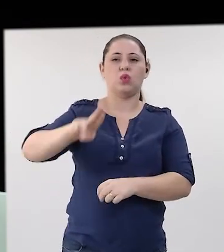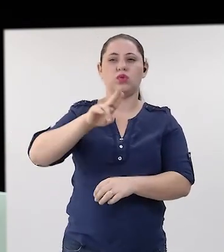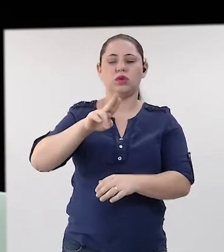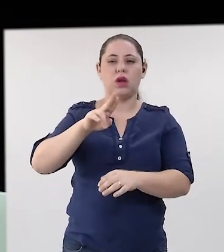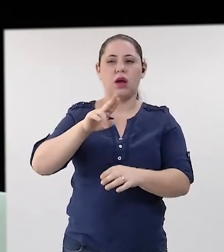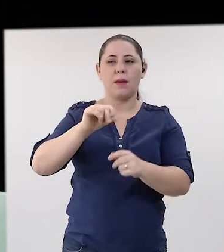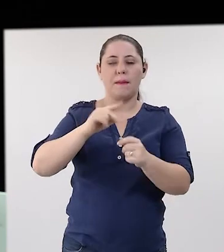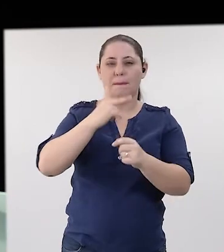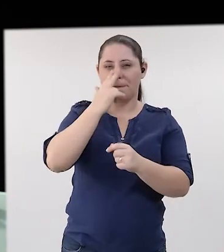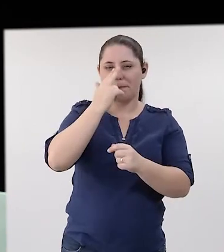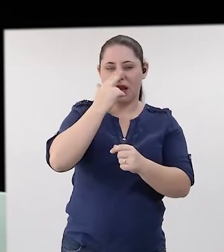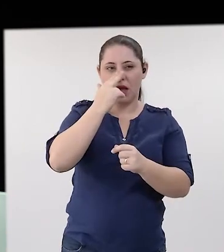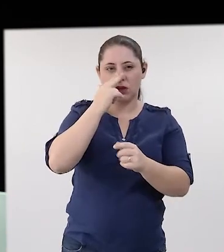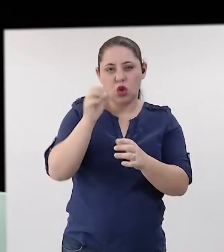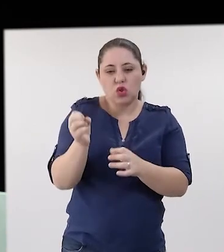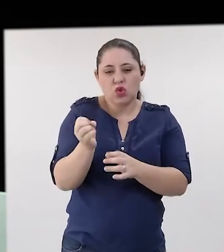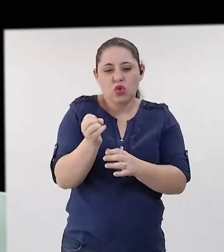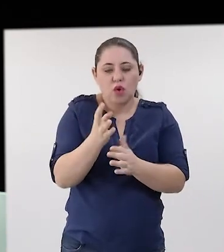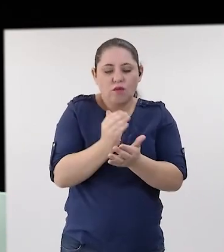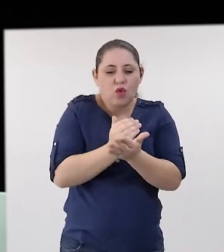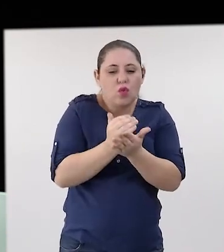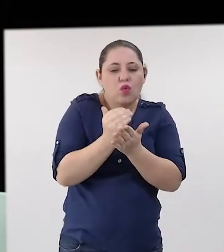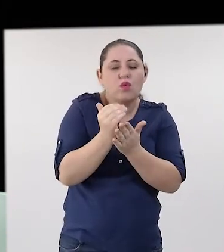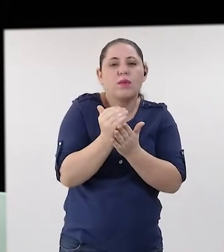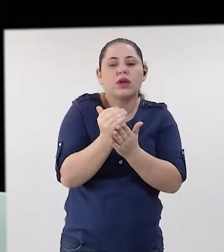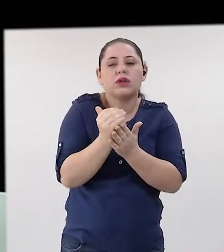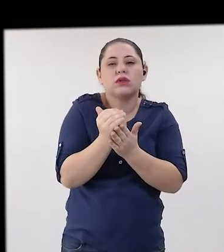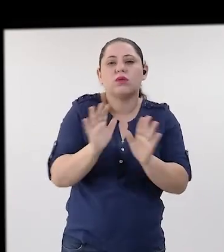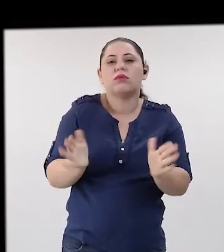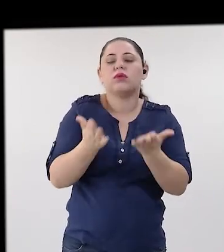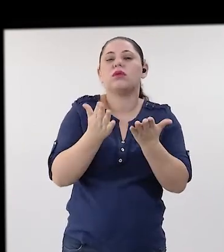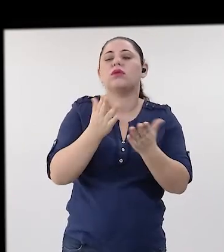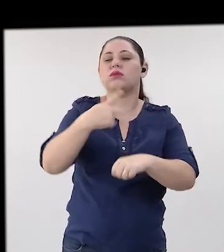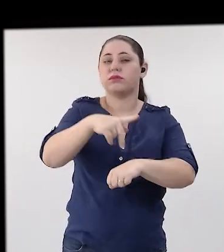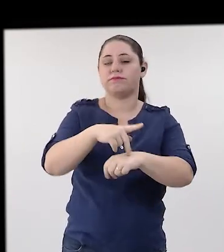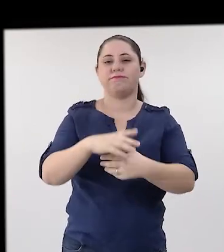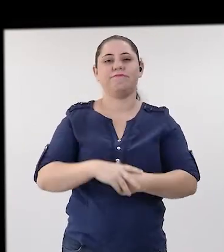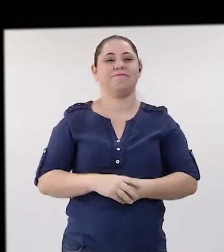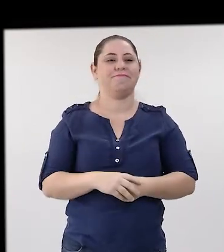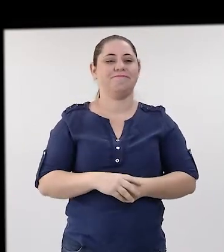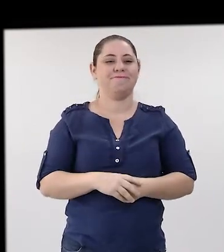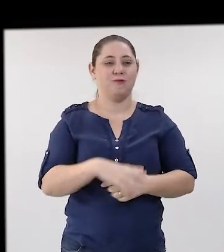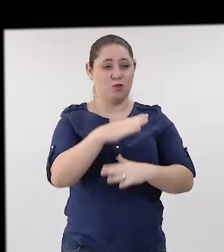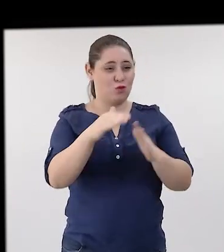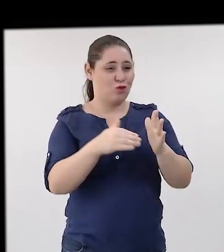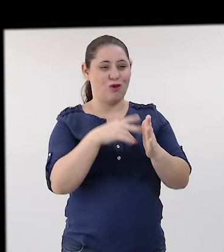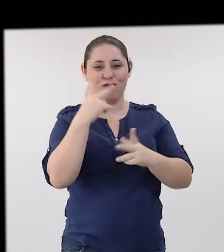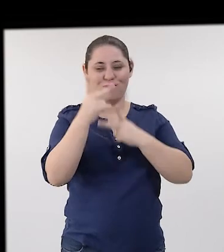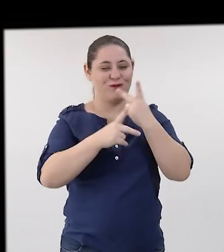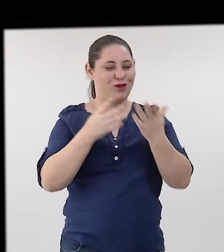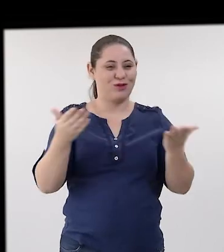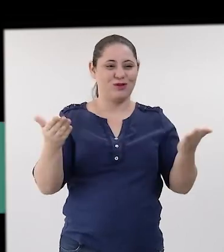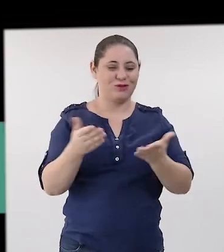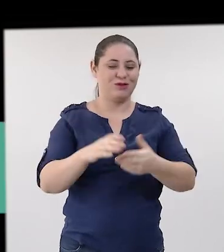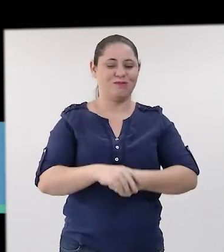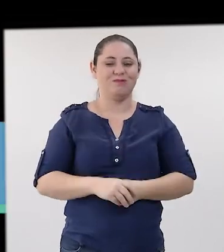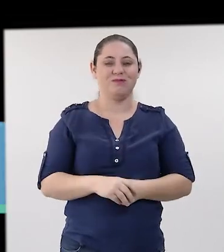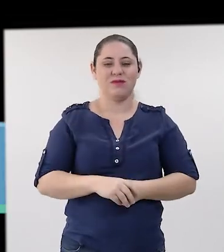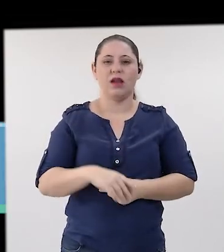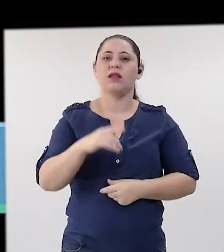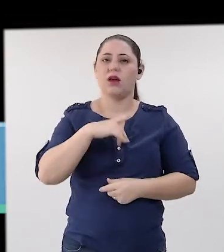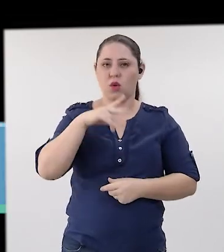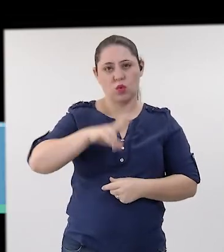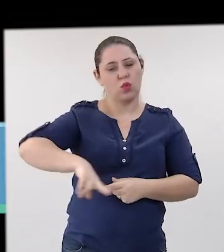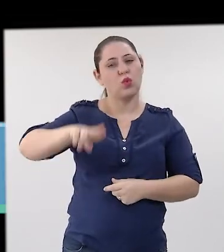como embrião para novas ideias e novas iniciativas pelo país. É um pouco de tudo isso que você acabou comentando. Então,